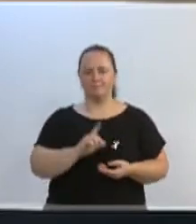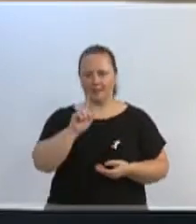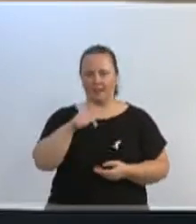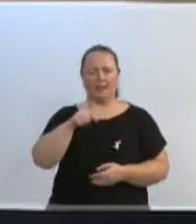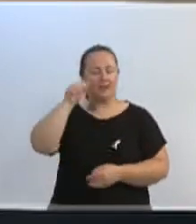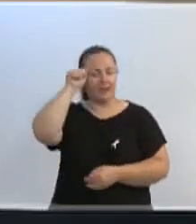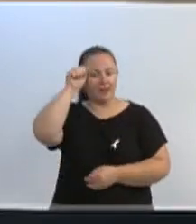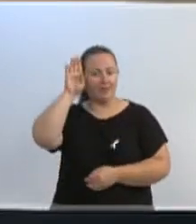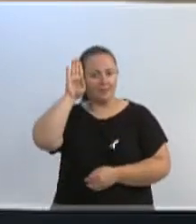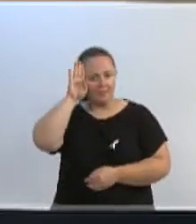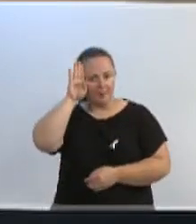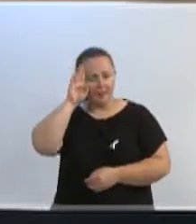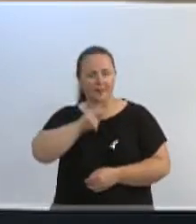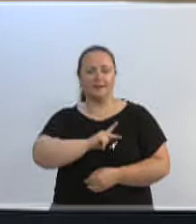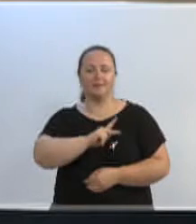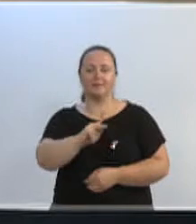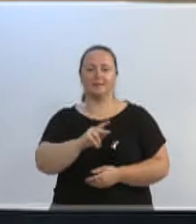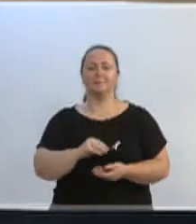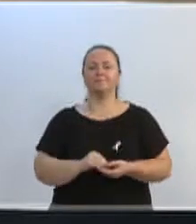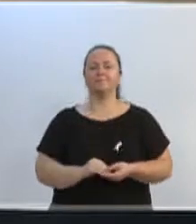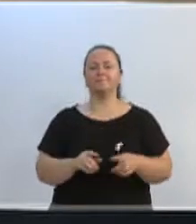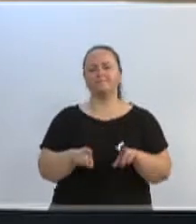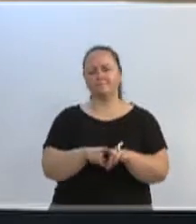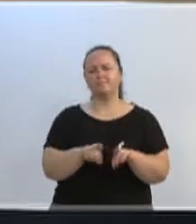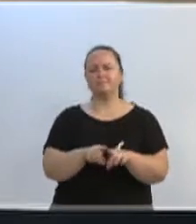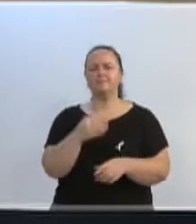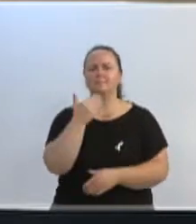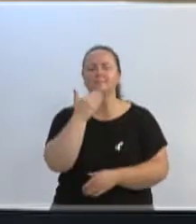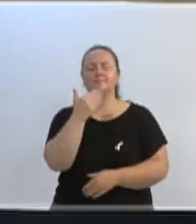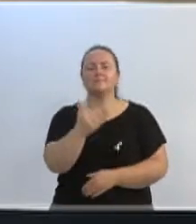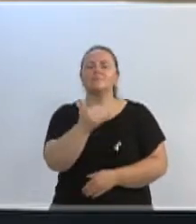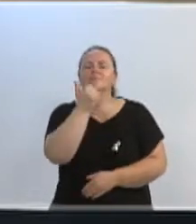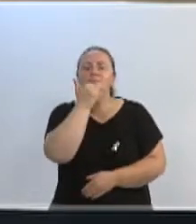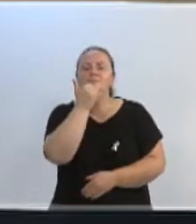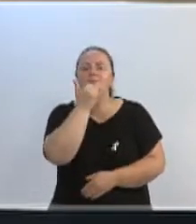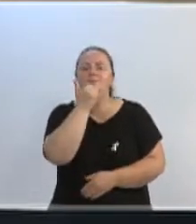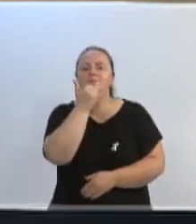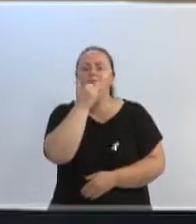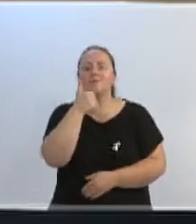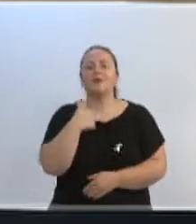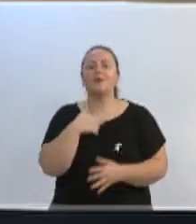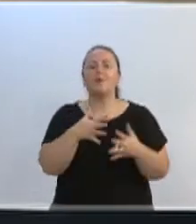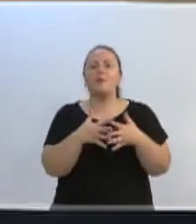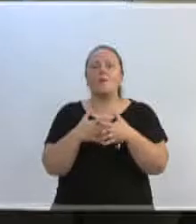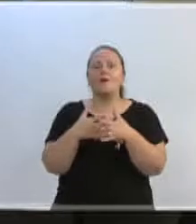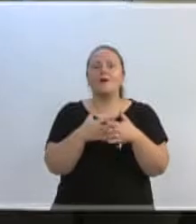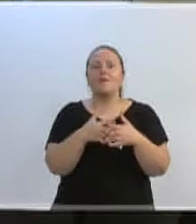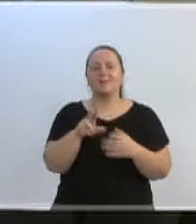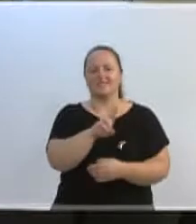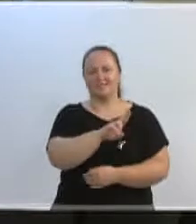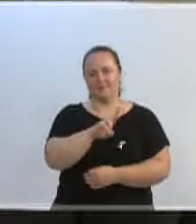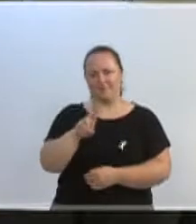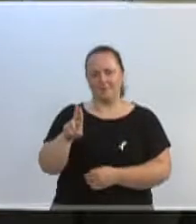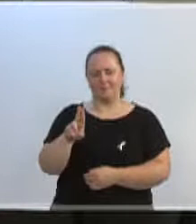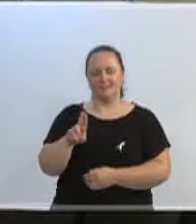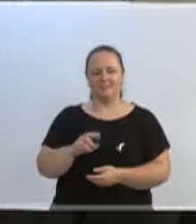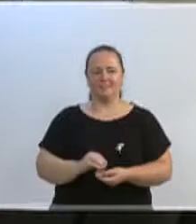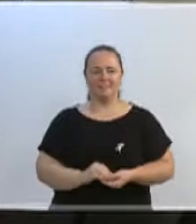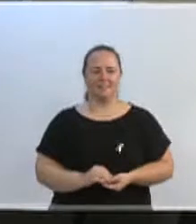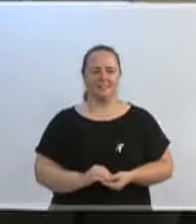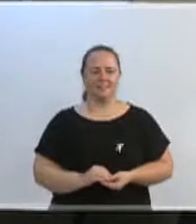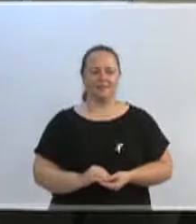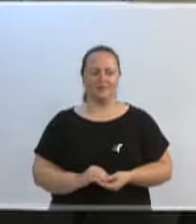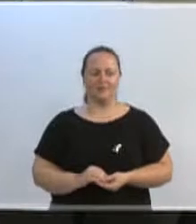para fazer uso da palavra e também pedir desculpas pelo início da sessão em que eu confundi o seu nome. Dona Nilza, faz